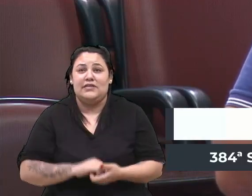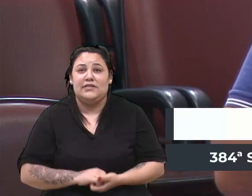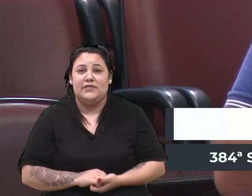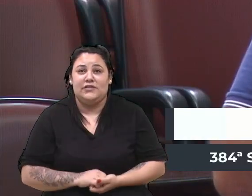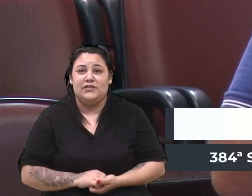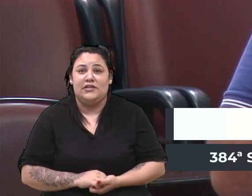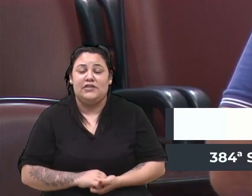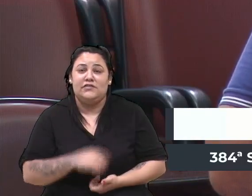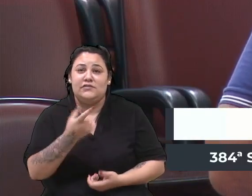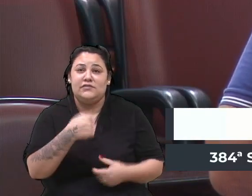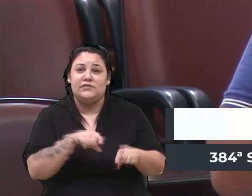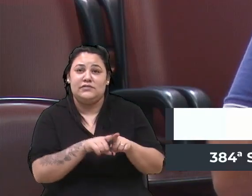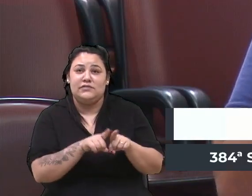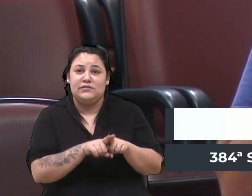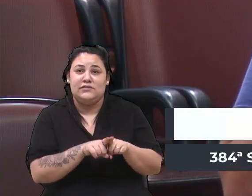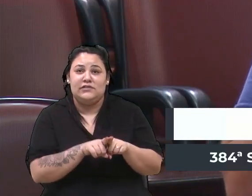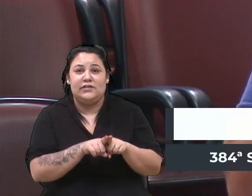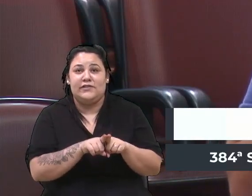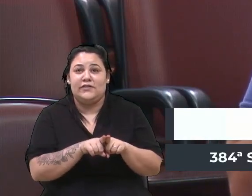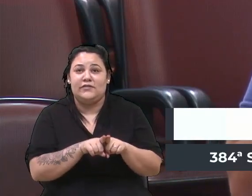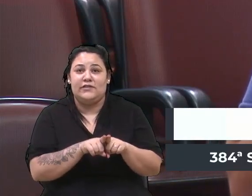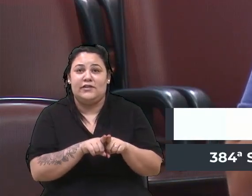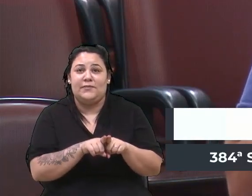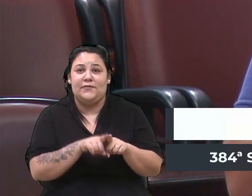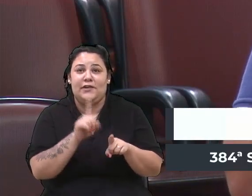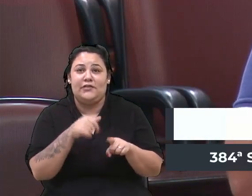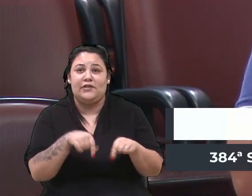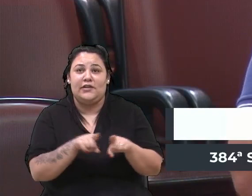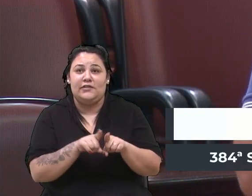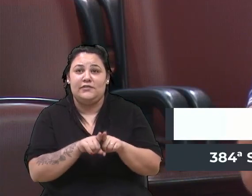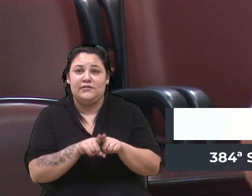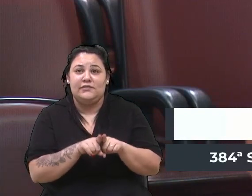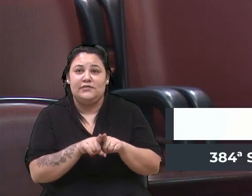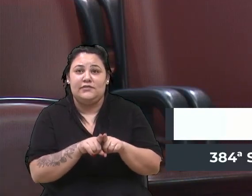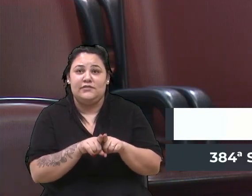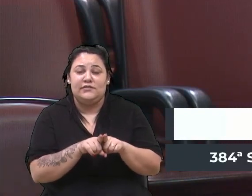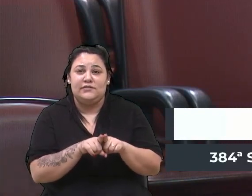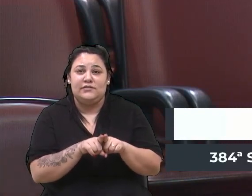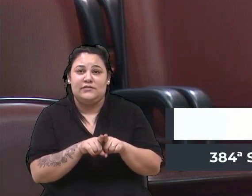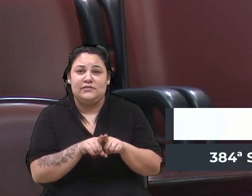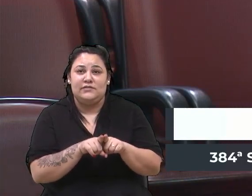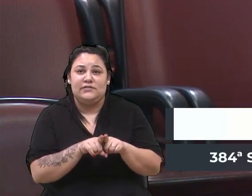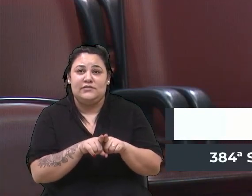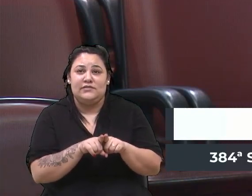SUS para fazer uma vacina. Então, nós temos que fortalecer o nosso SUS.